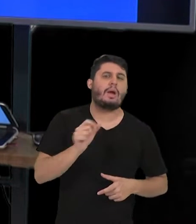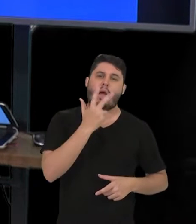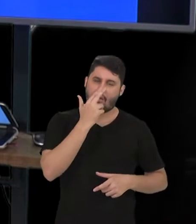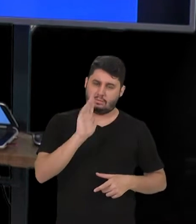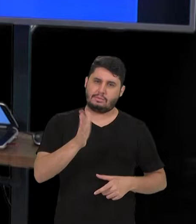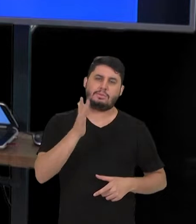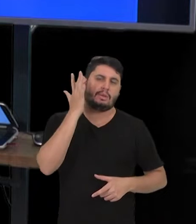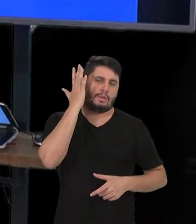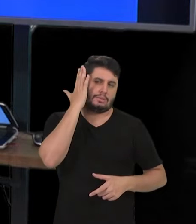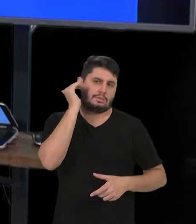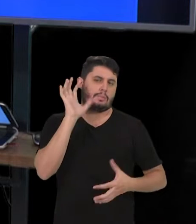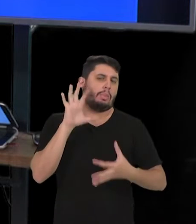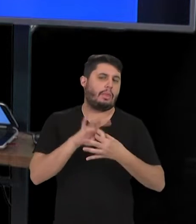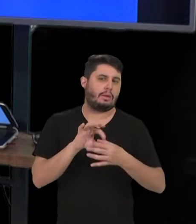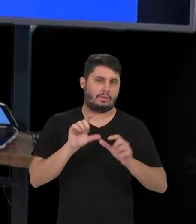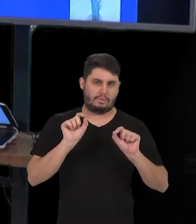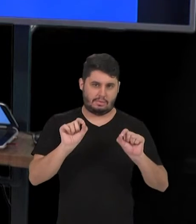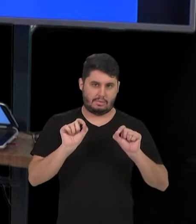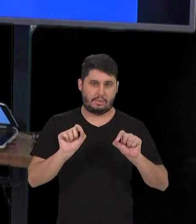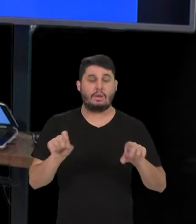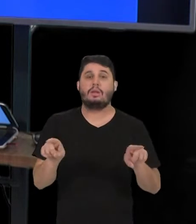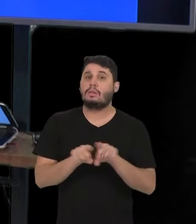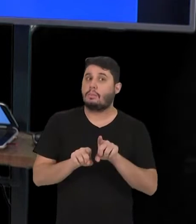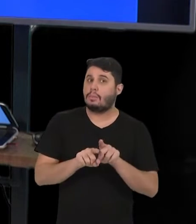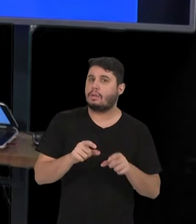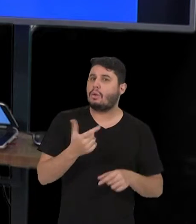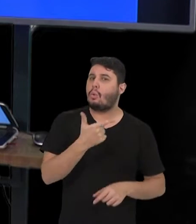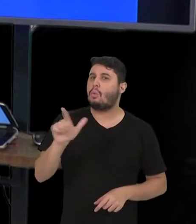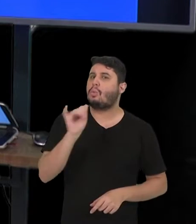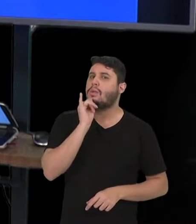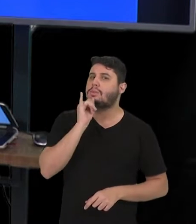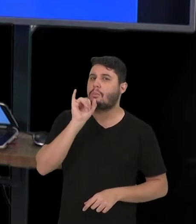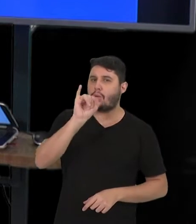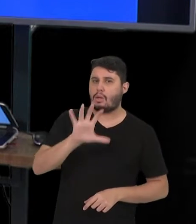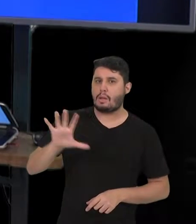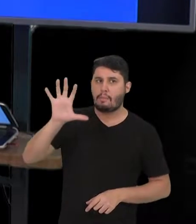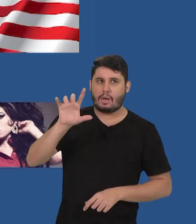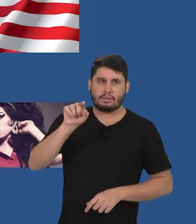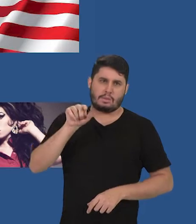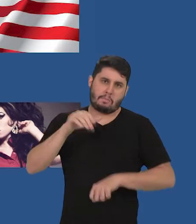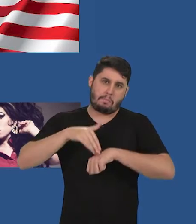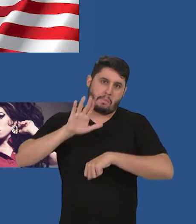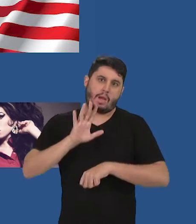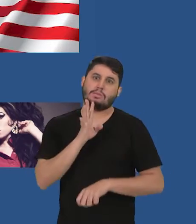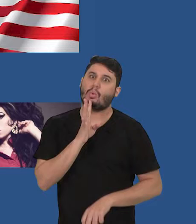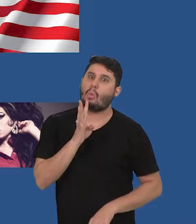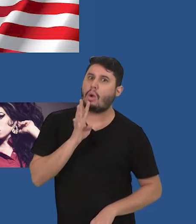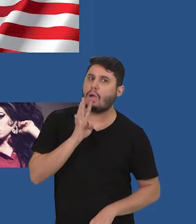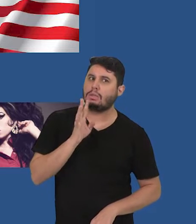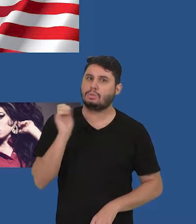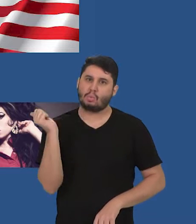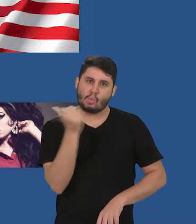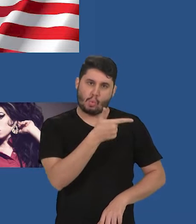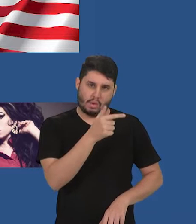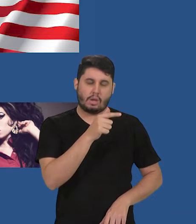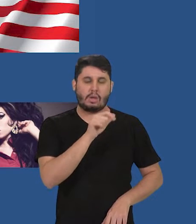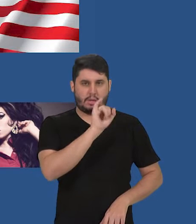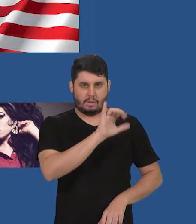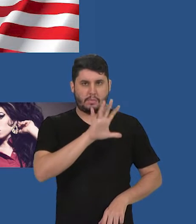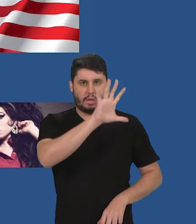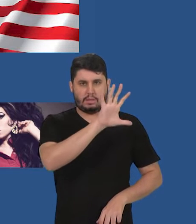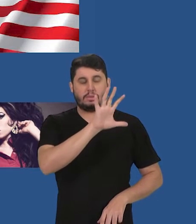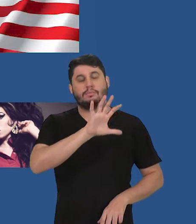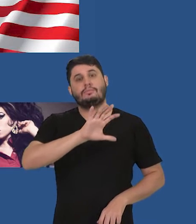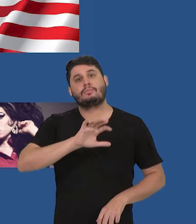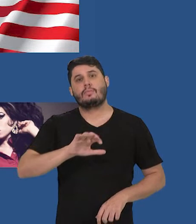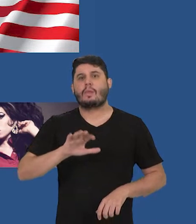provavelmente vocês já estão com a resposta na cabeça aqui. O mesmo acontece com uma imagem como essa aí, é uma imagem talvez mais conhecida, certamente mais conhecida que a primeira.